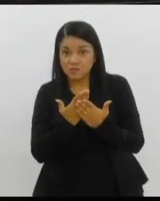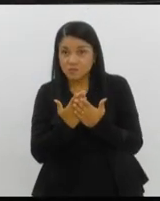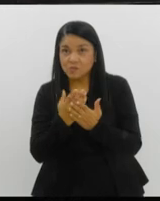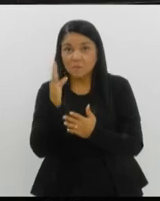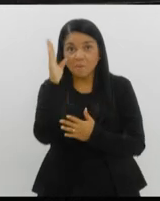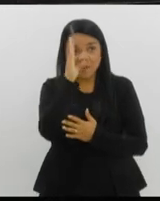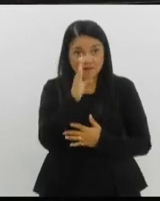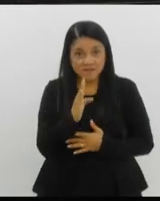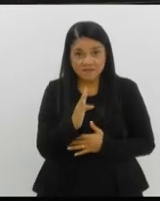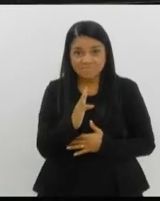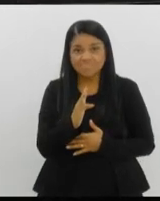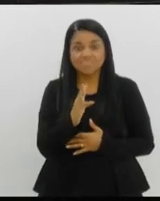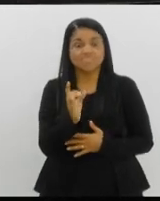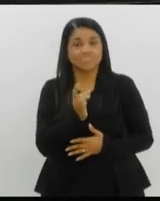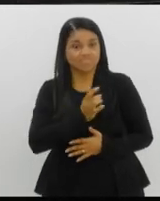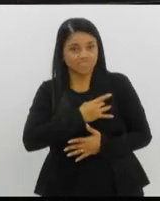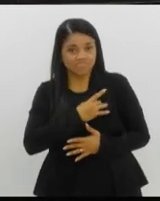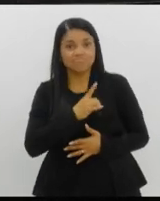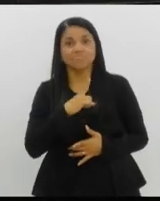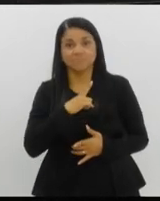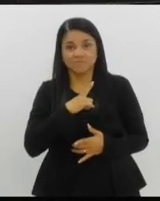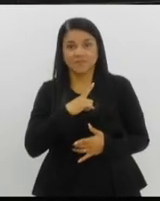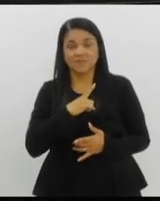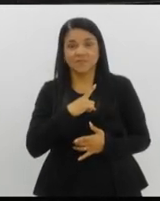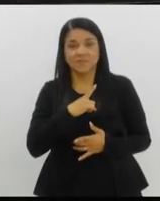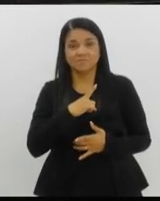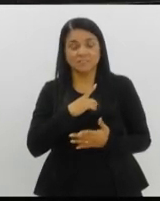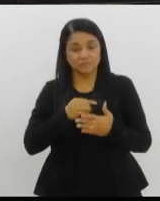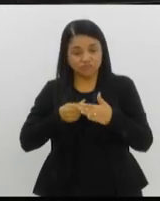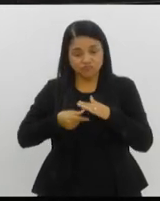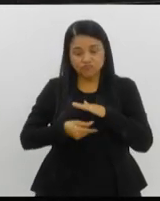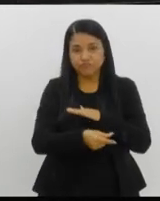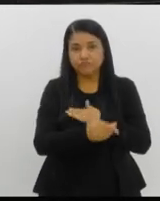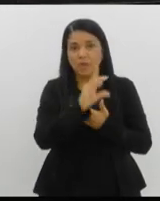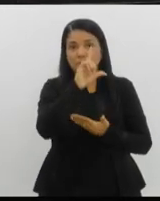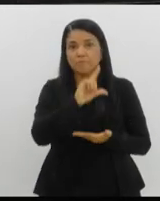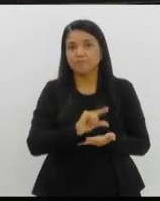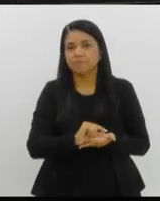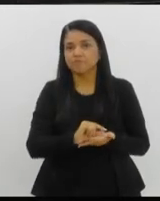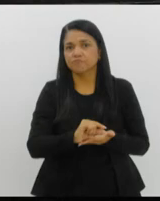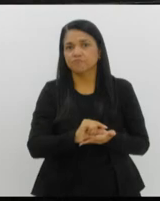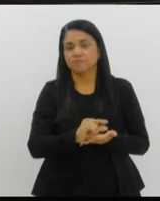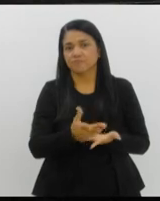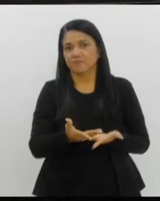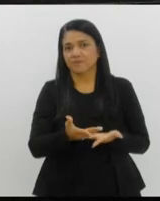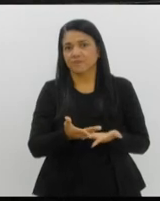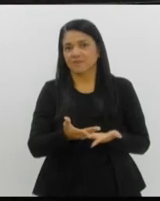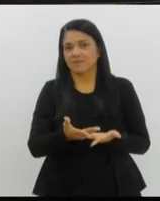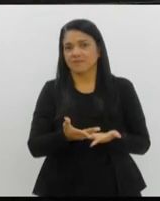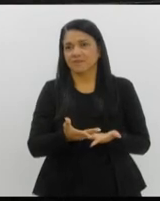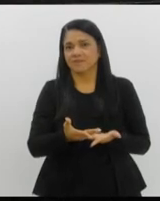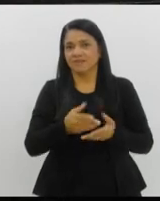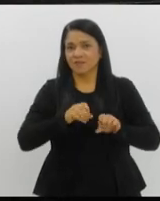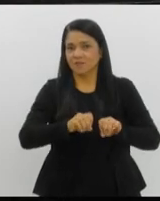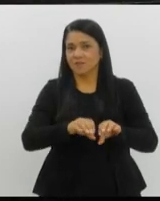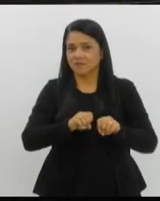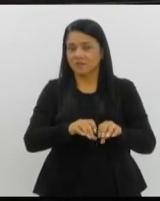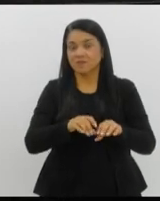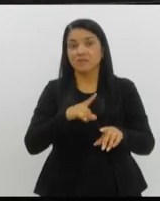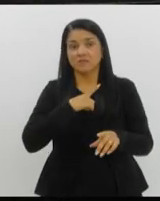temerária. Você, de cara, se diminui o investimento da educação. É como eu falei, a gente tem um